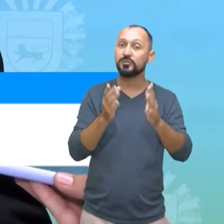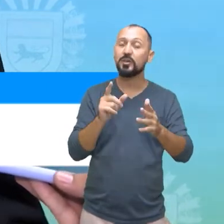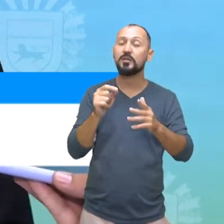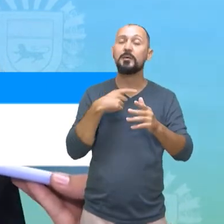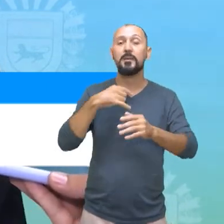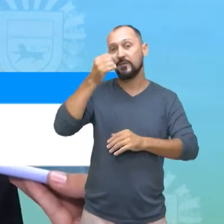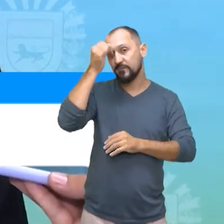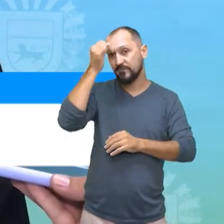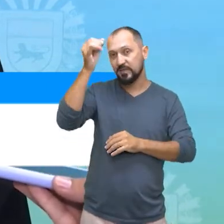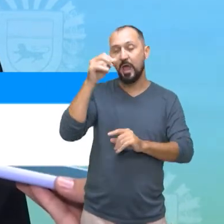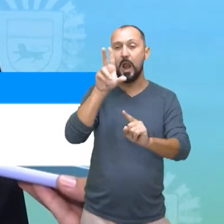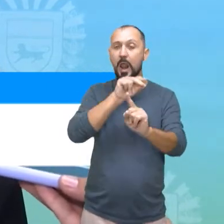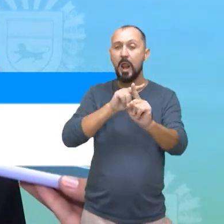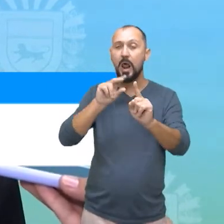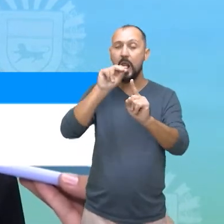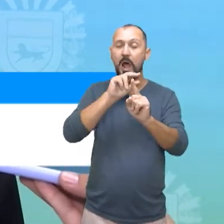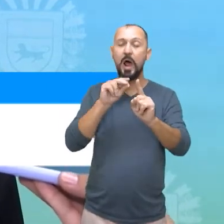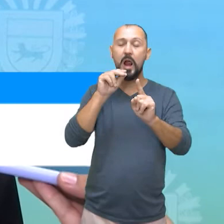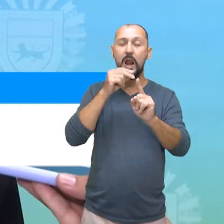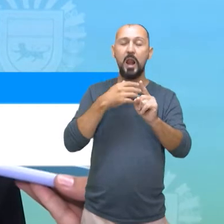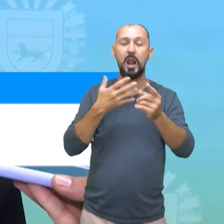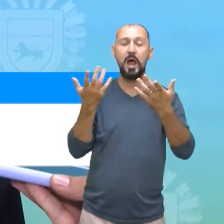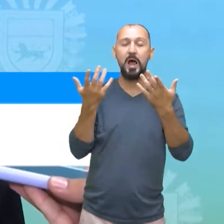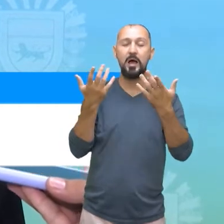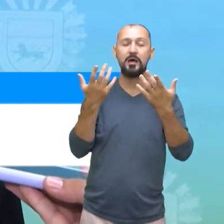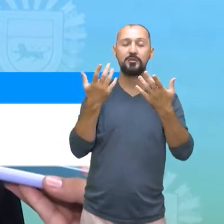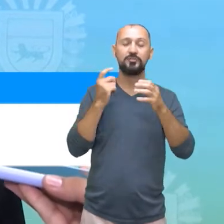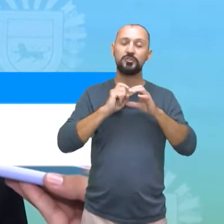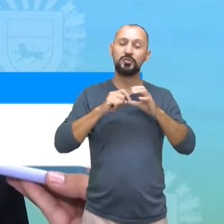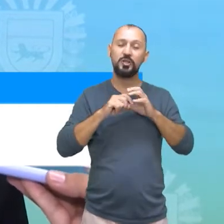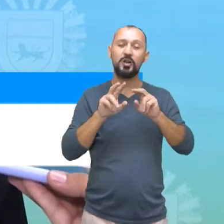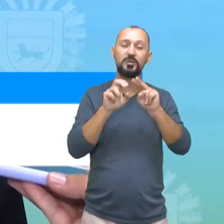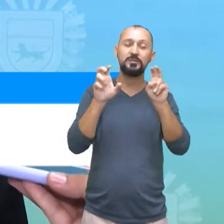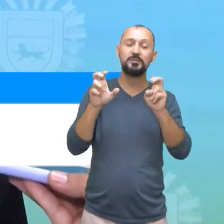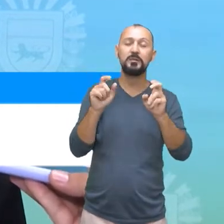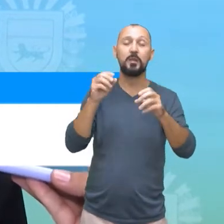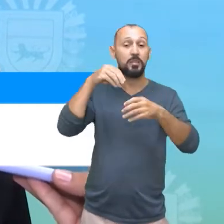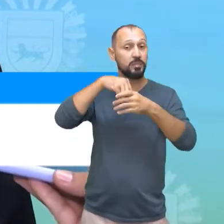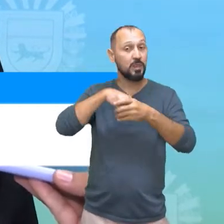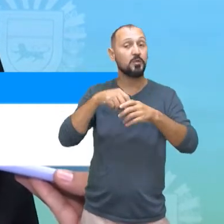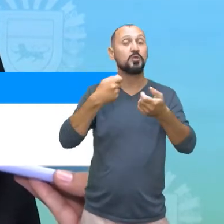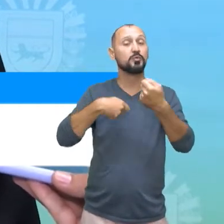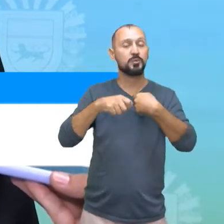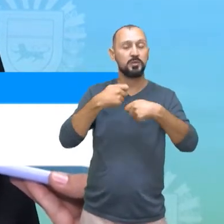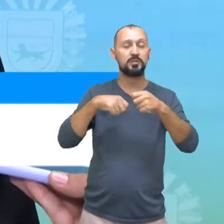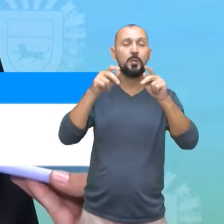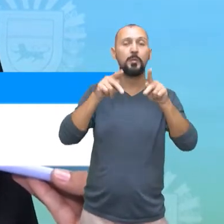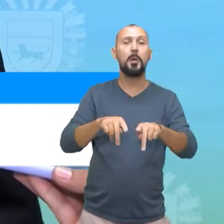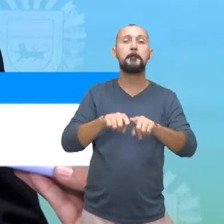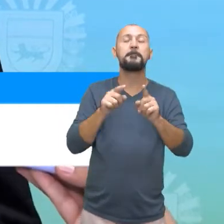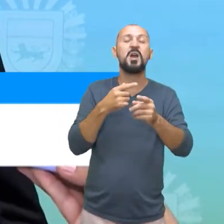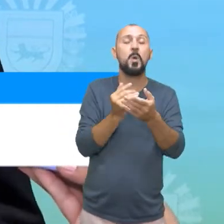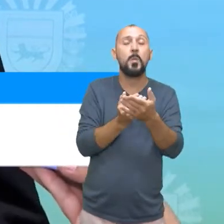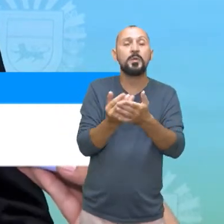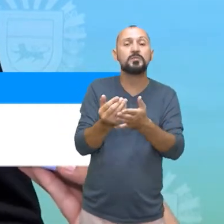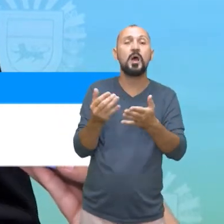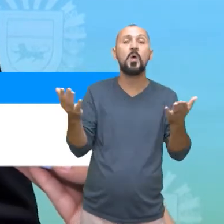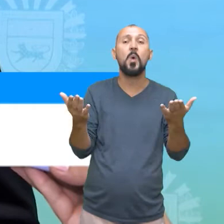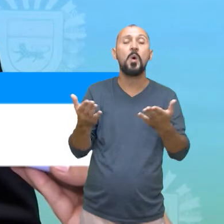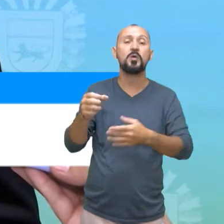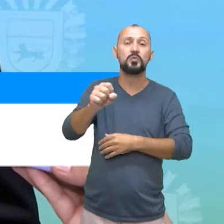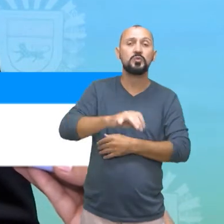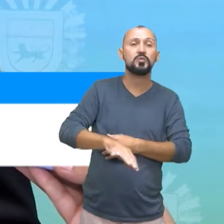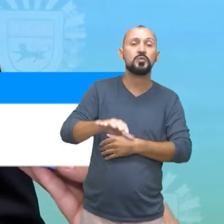lei aprovada já, de combate ao assédio sexual, também no âmbito da administração pública. Porém, nós recebemos